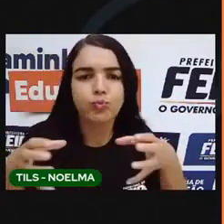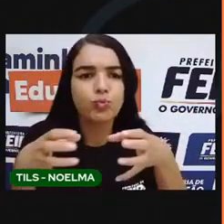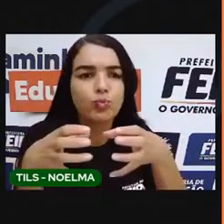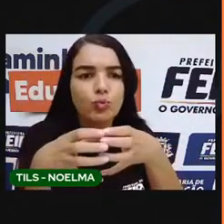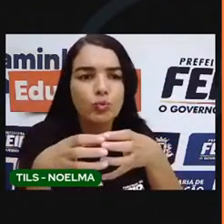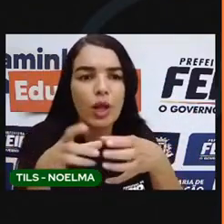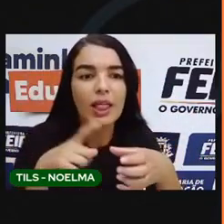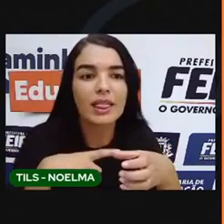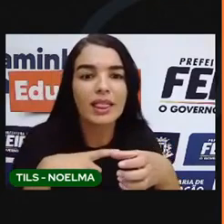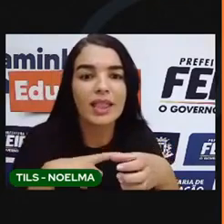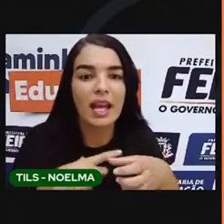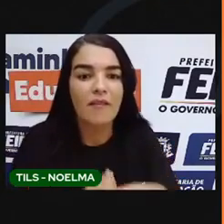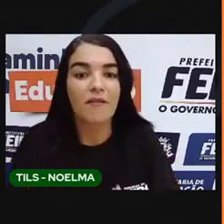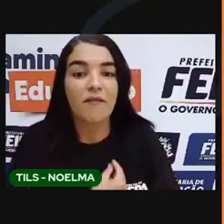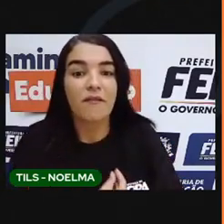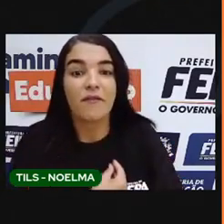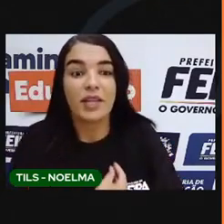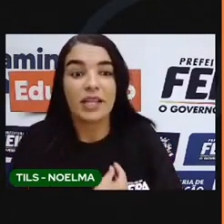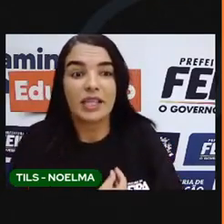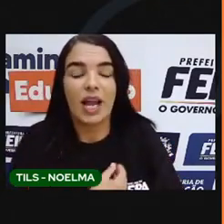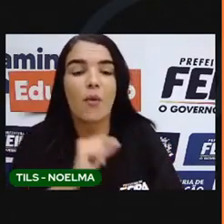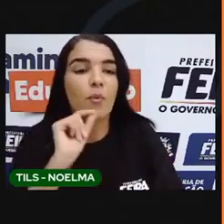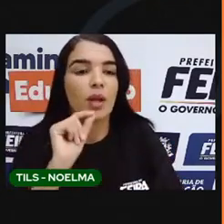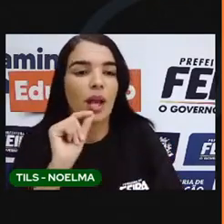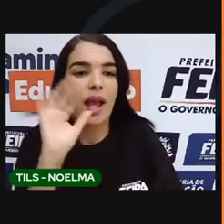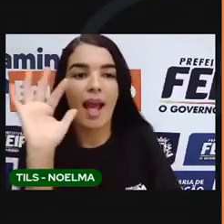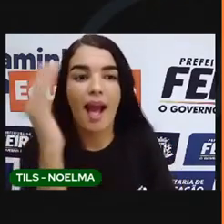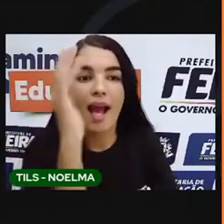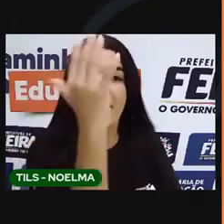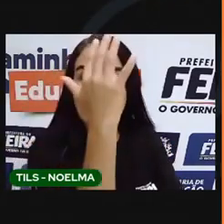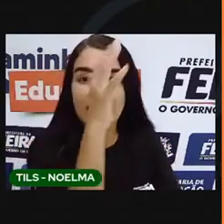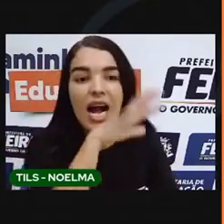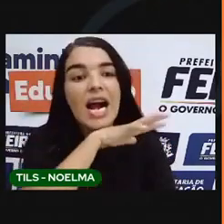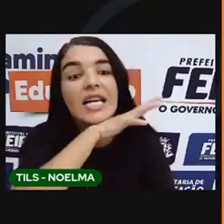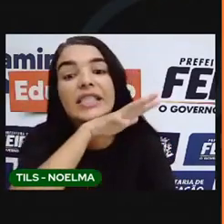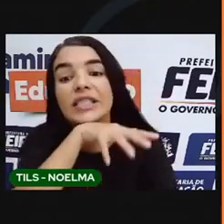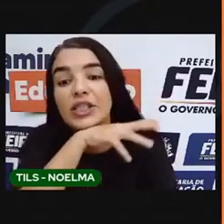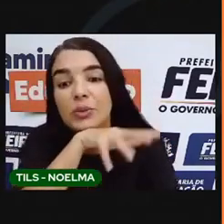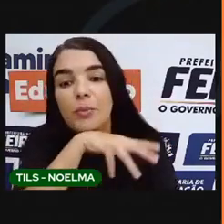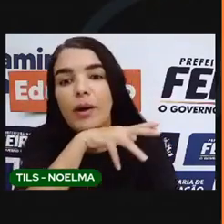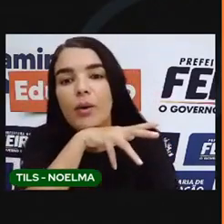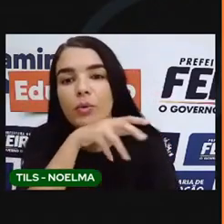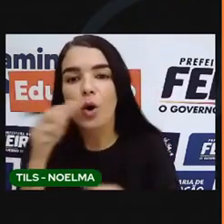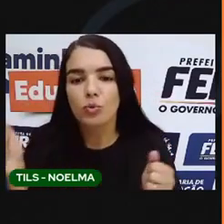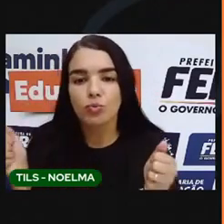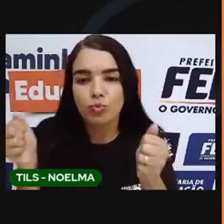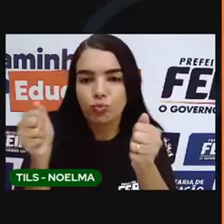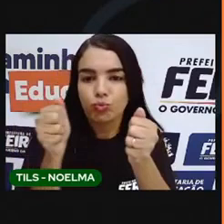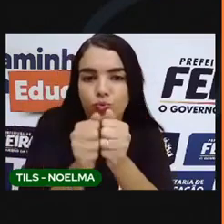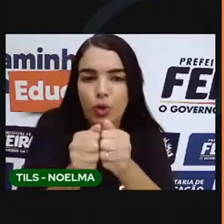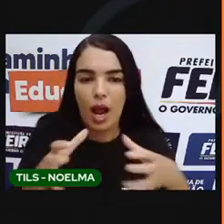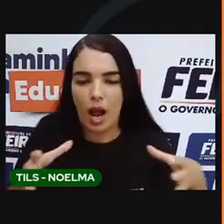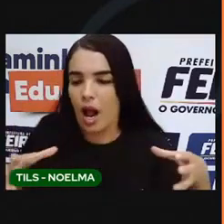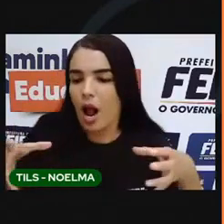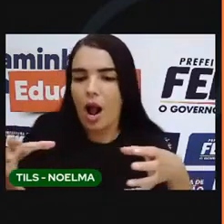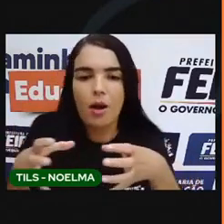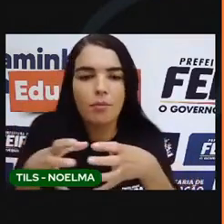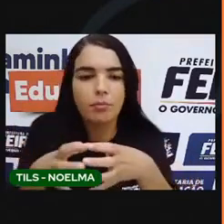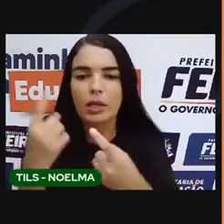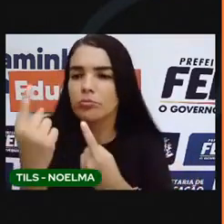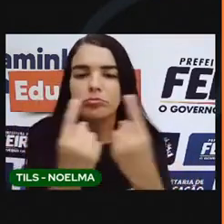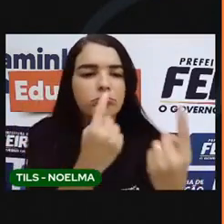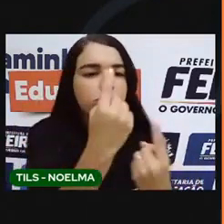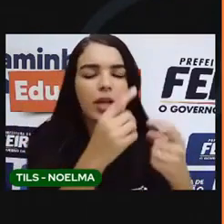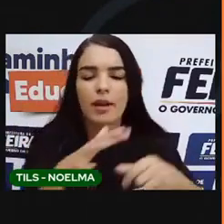conjunto de vida vegetal e animal constituído pelo agrupamento